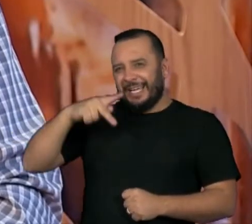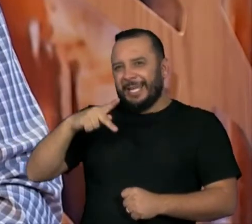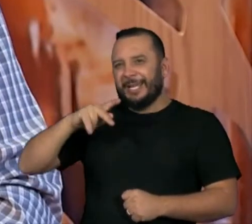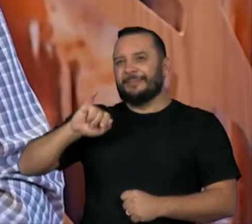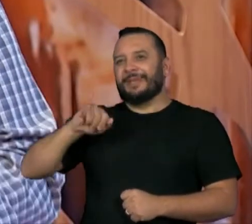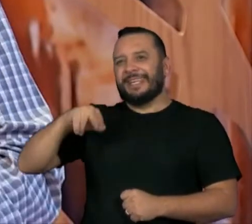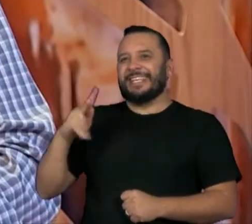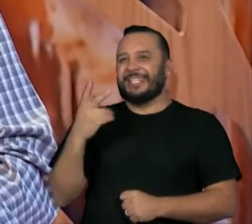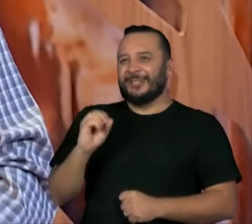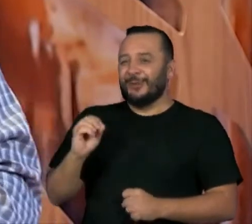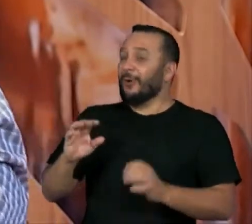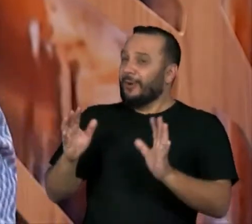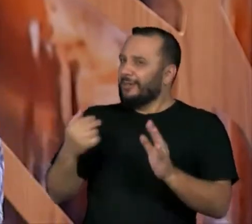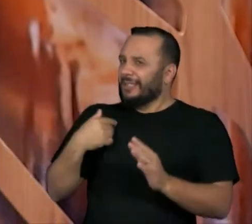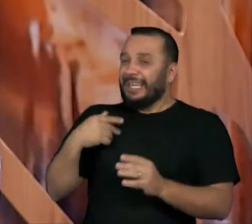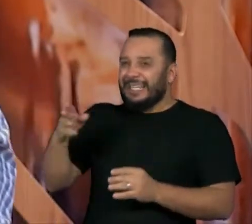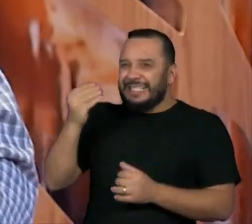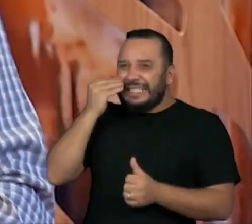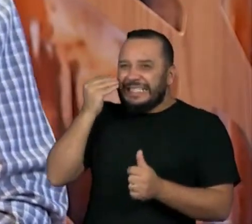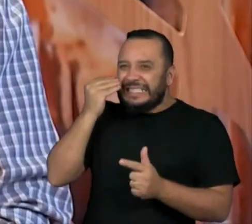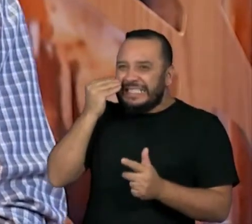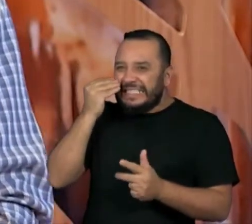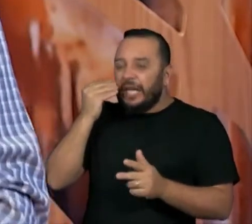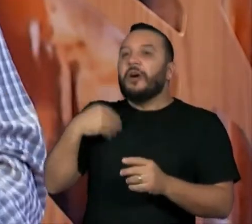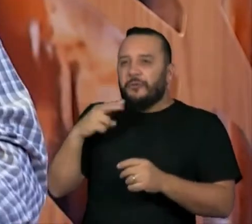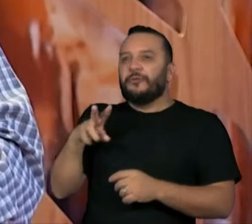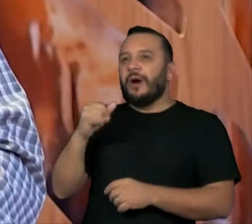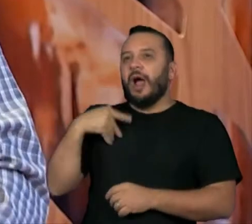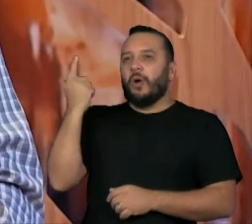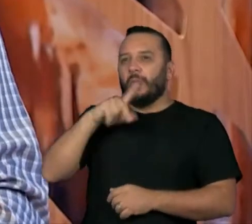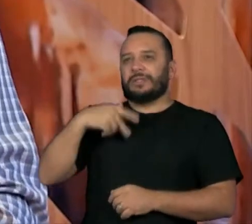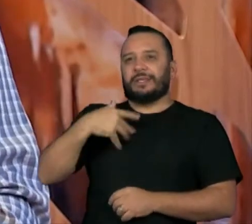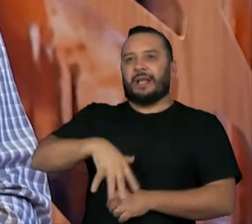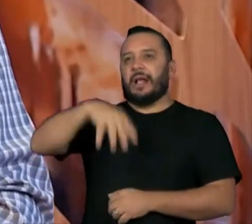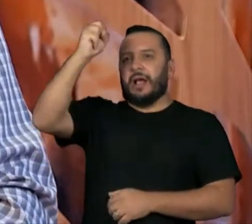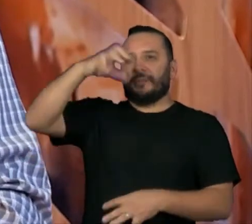esse ano está tudo conspirando para que ele leve esse título aí, traga para o Brasil mais uma vez, né?